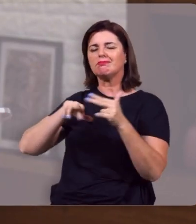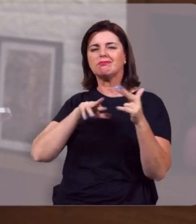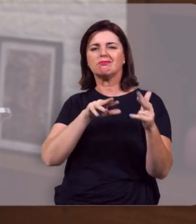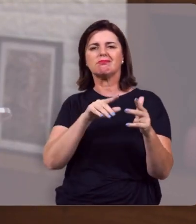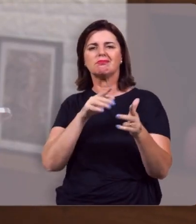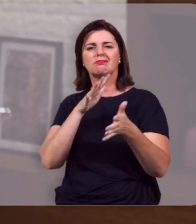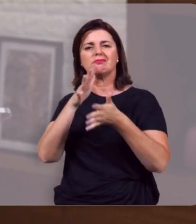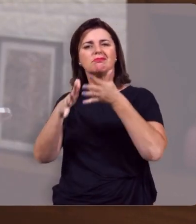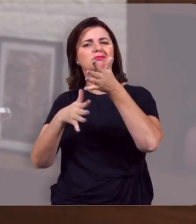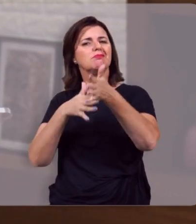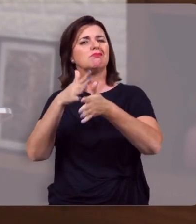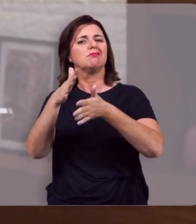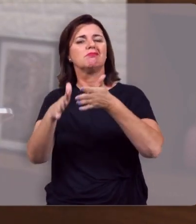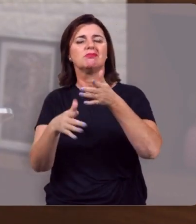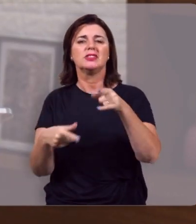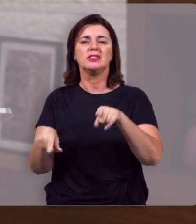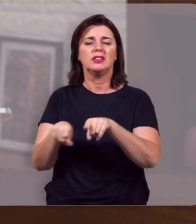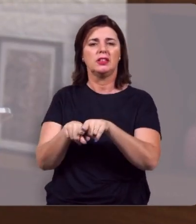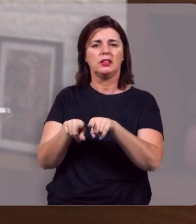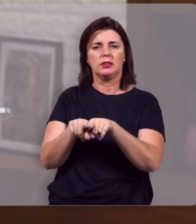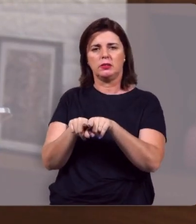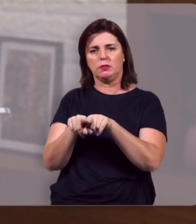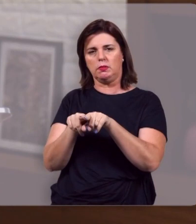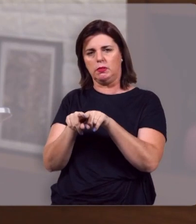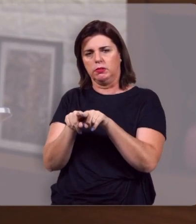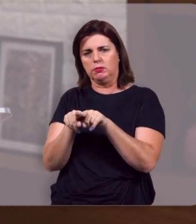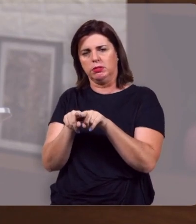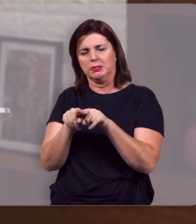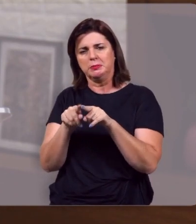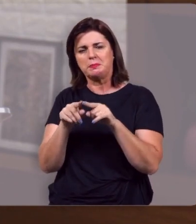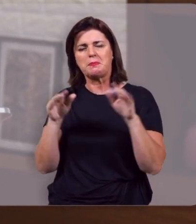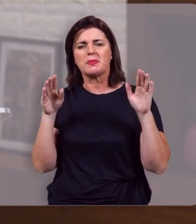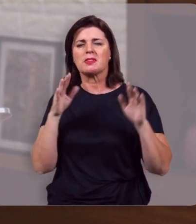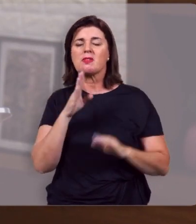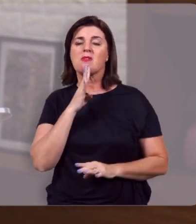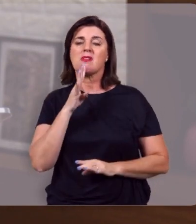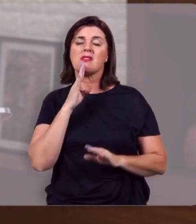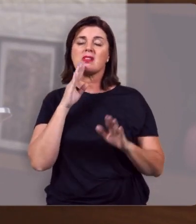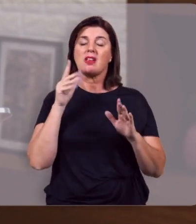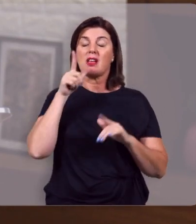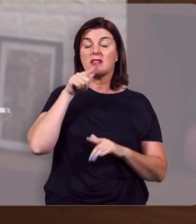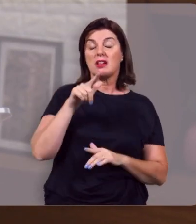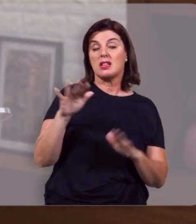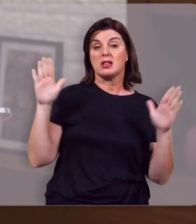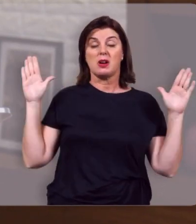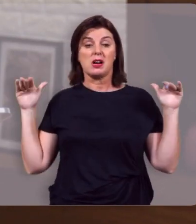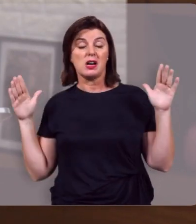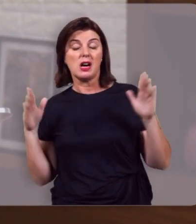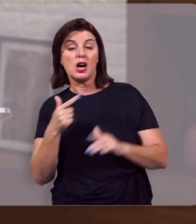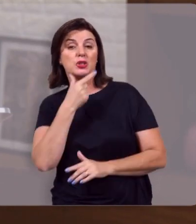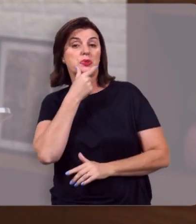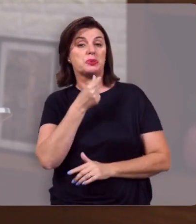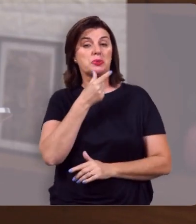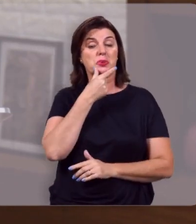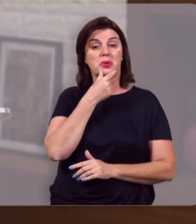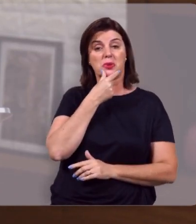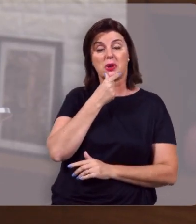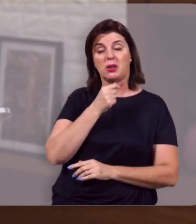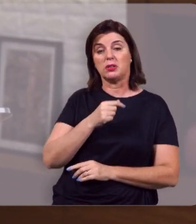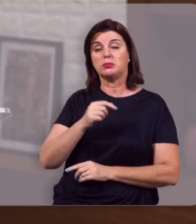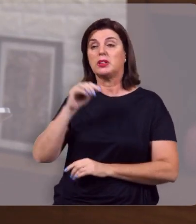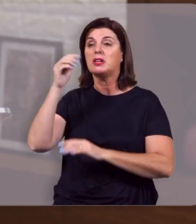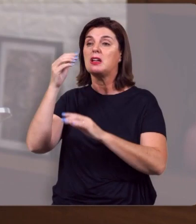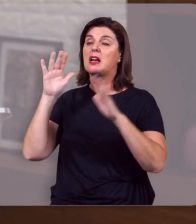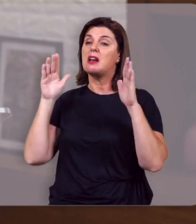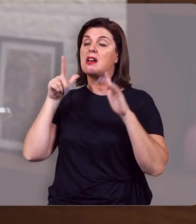os povos, de todos os tempos. Ele conhece a língua dos anjos e a língua dos homens, a